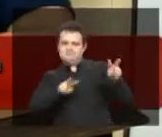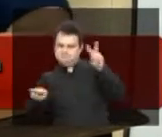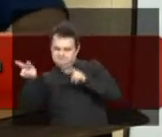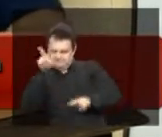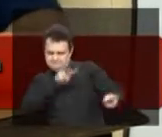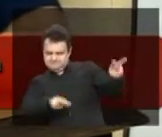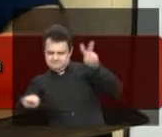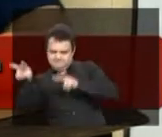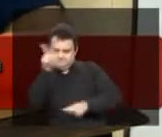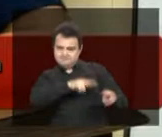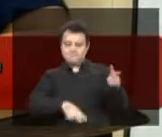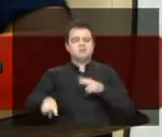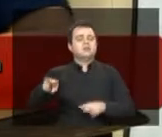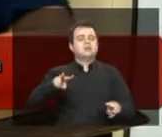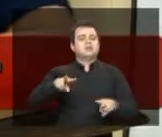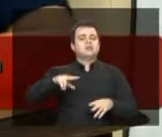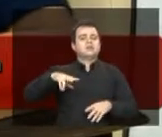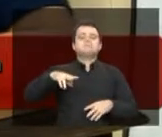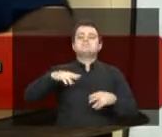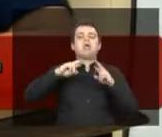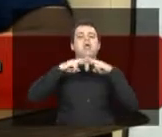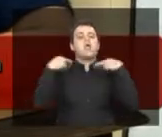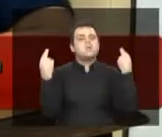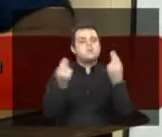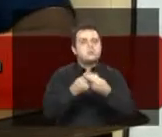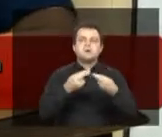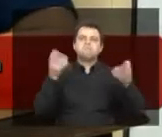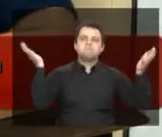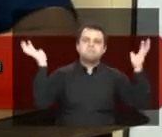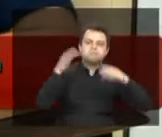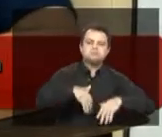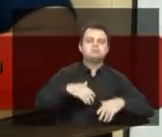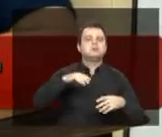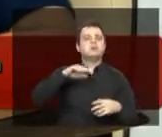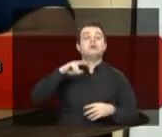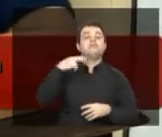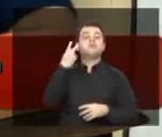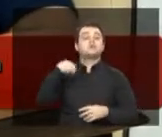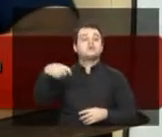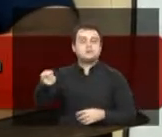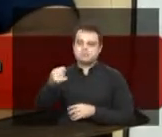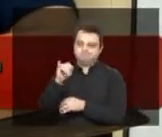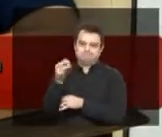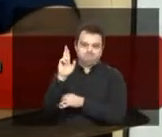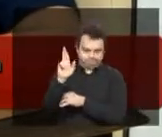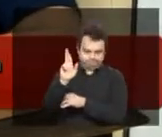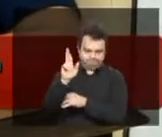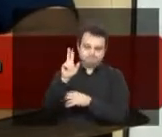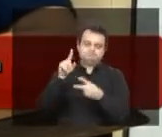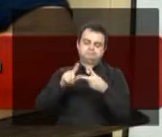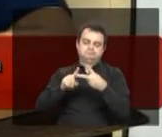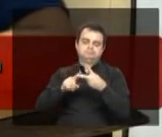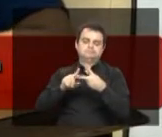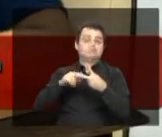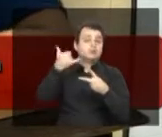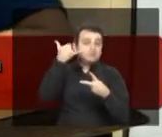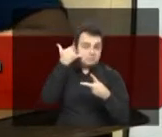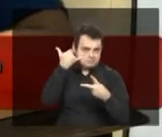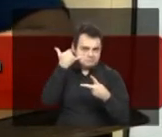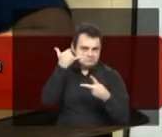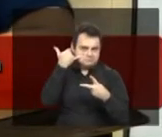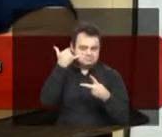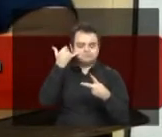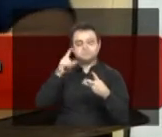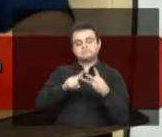no caso, uma reunião juntamente com o Francisco Júnior, que faz parte, o cabo Júlio Donizete, que eu quero fazer